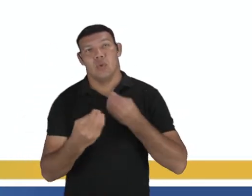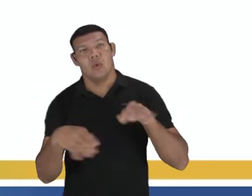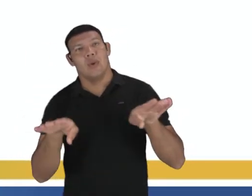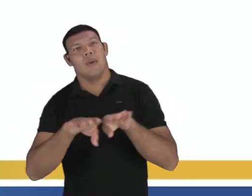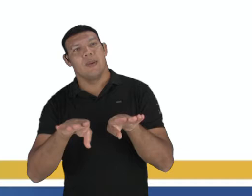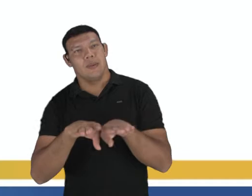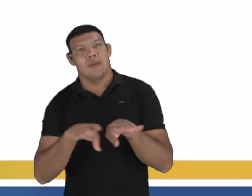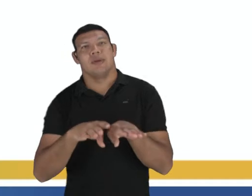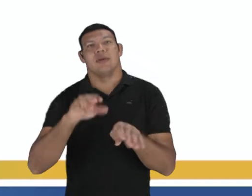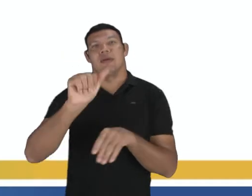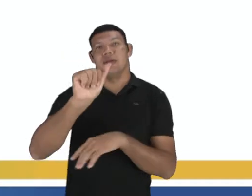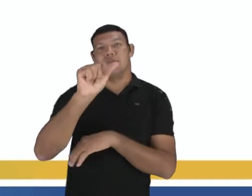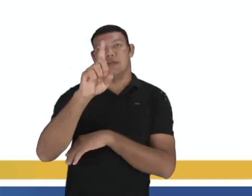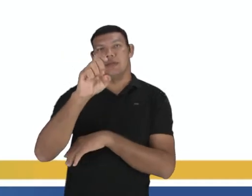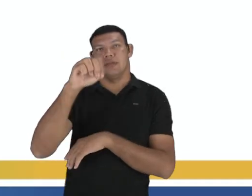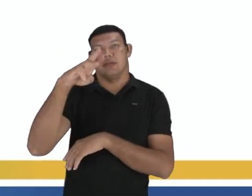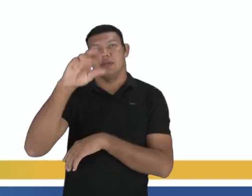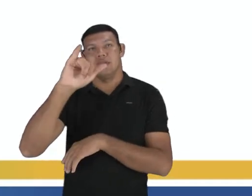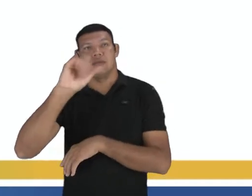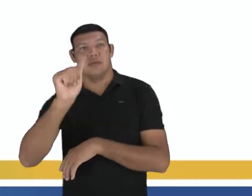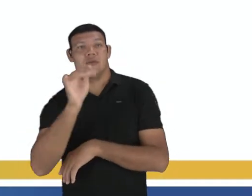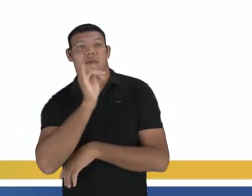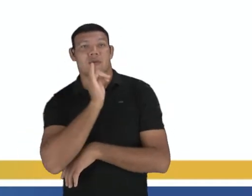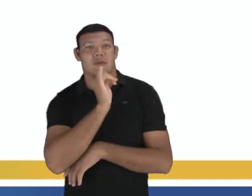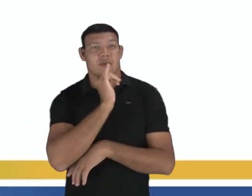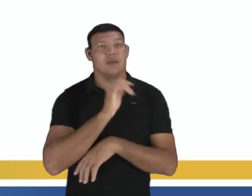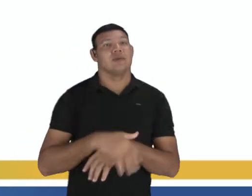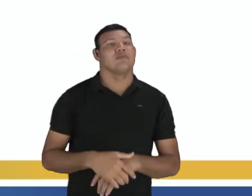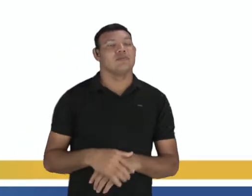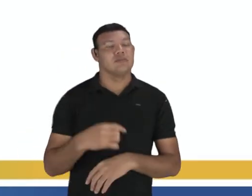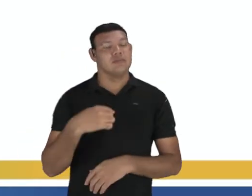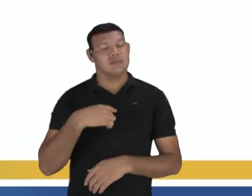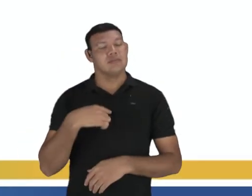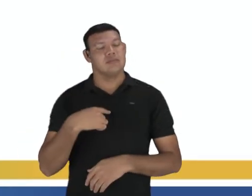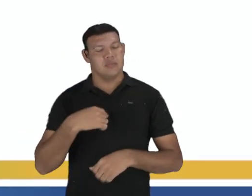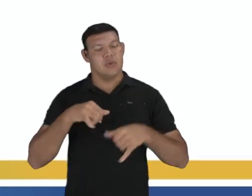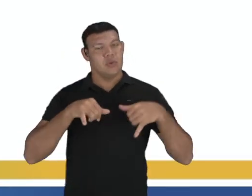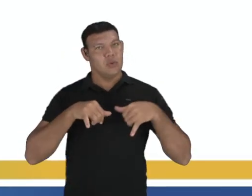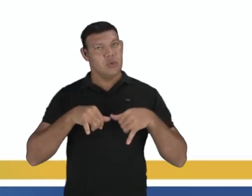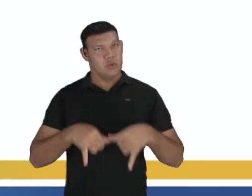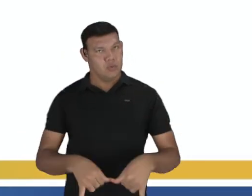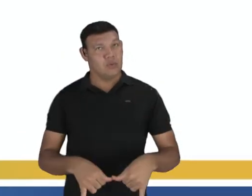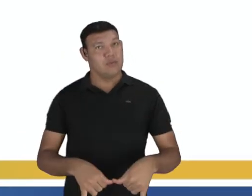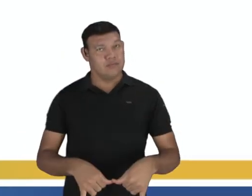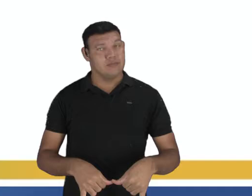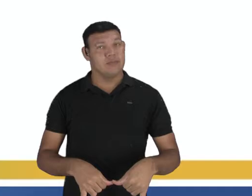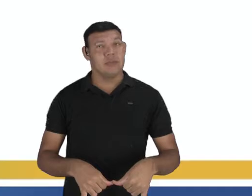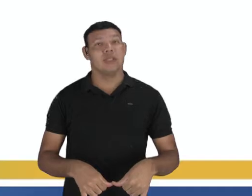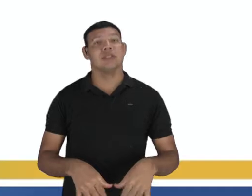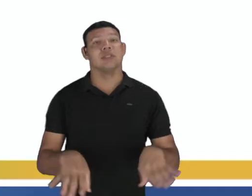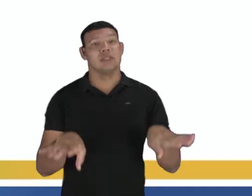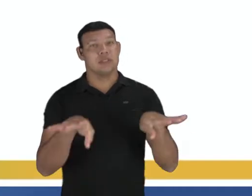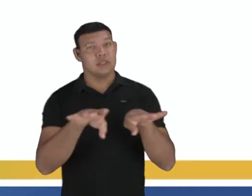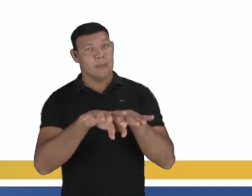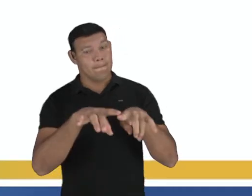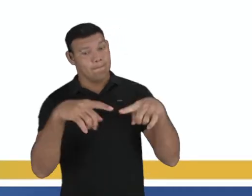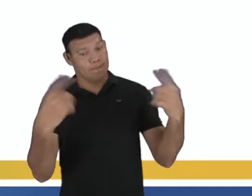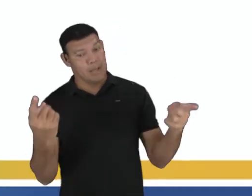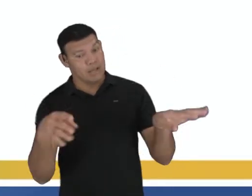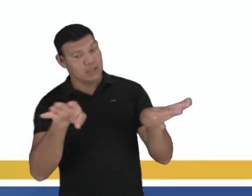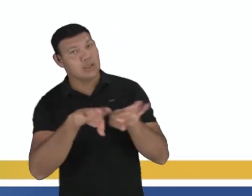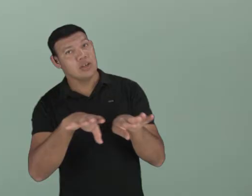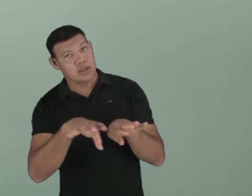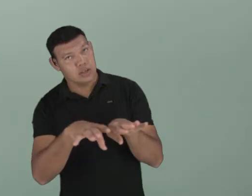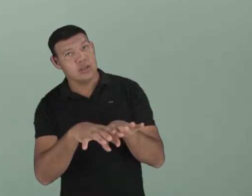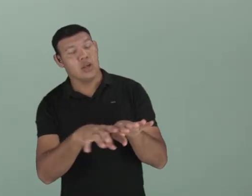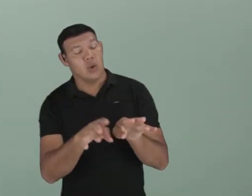disso. Exemplo, eu não só vou ficar, mas também dormirei aqui. Ok? Ele está dizendo, primeiro, eu